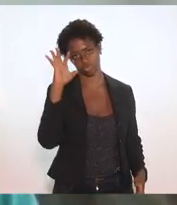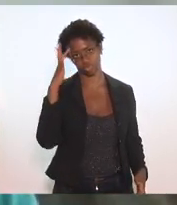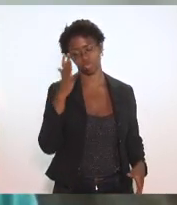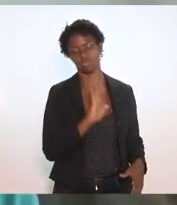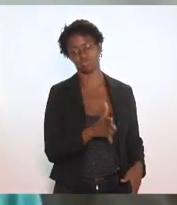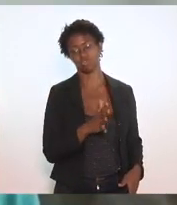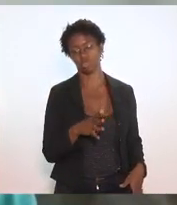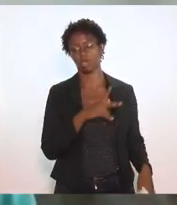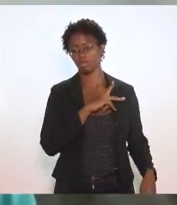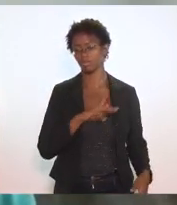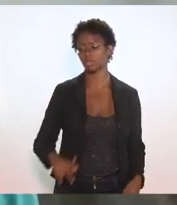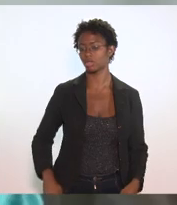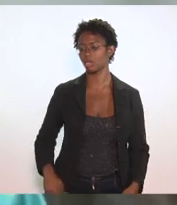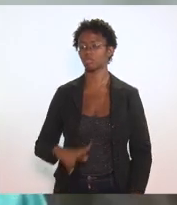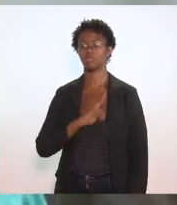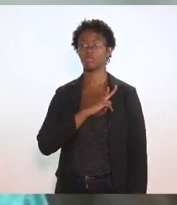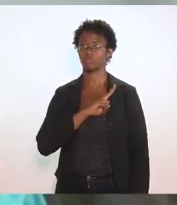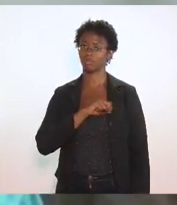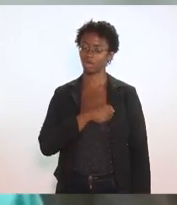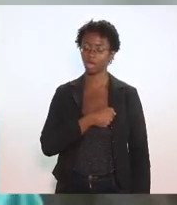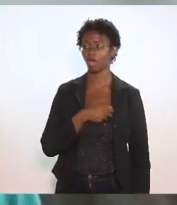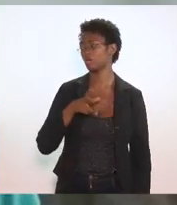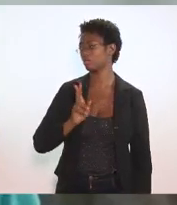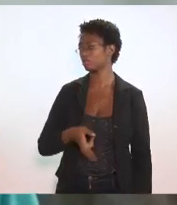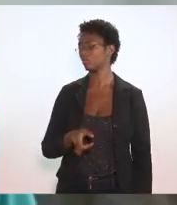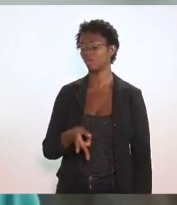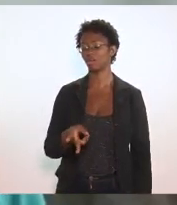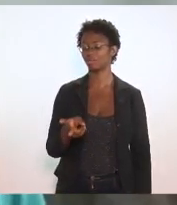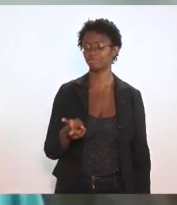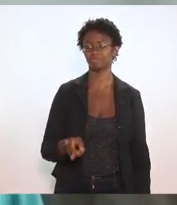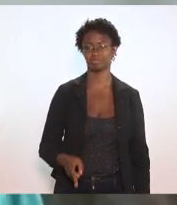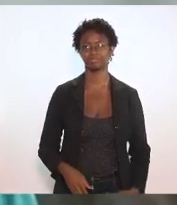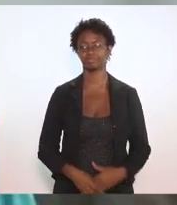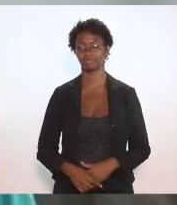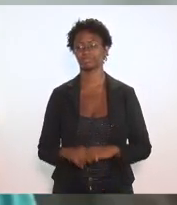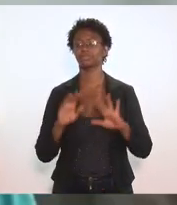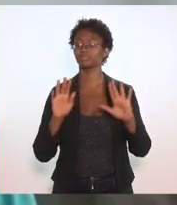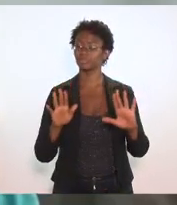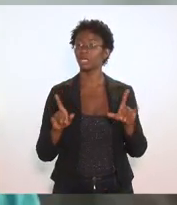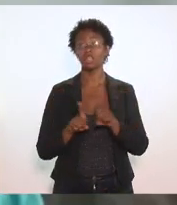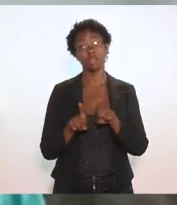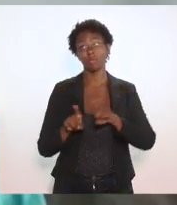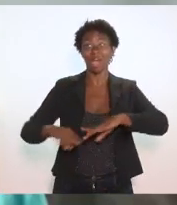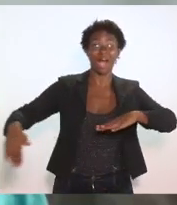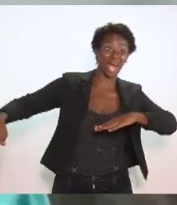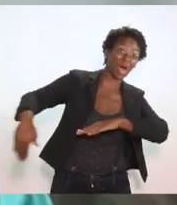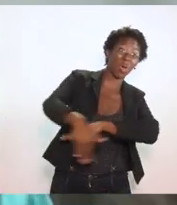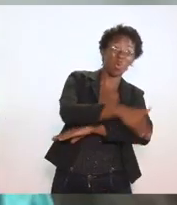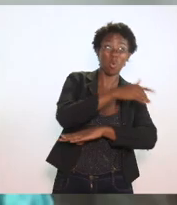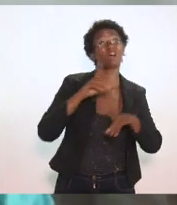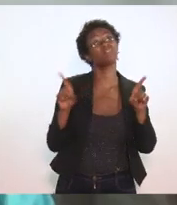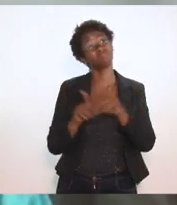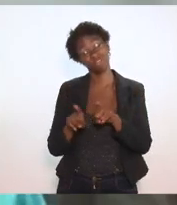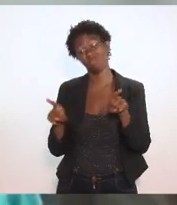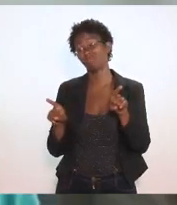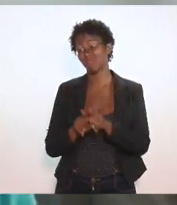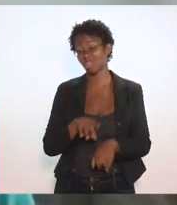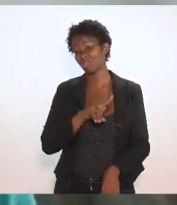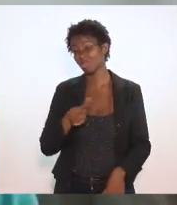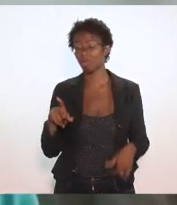ela se chama, de fato, Presidente Vargas. Mas a avenida também se chama Presidente